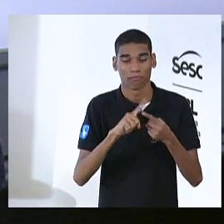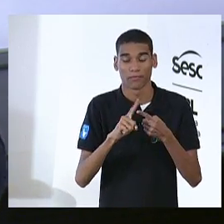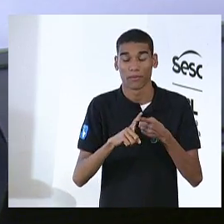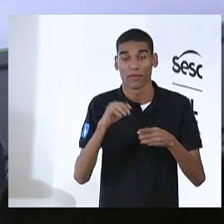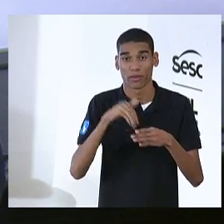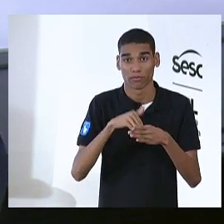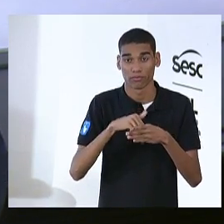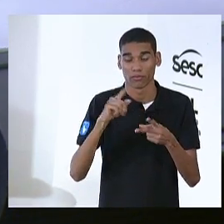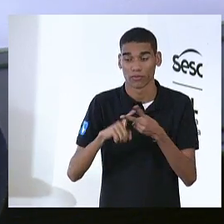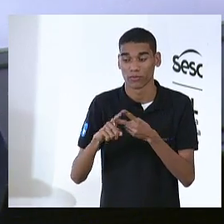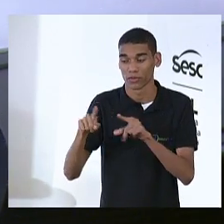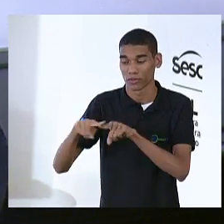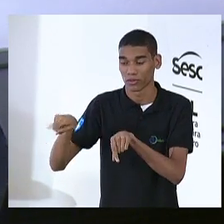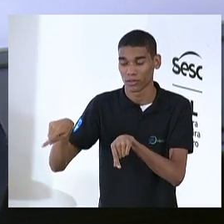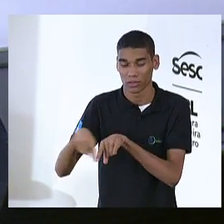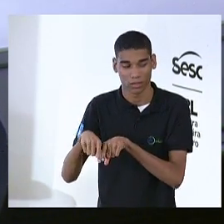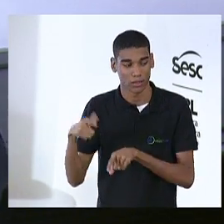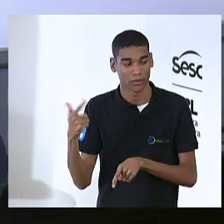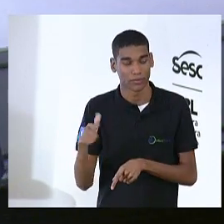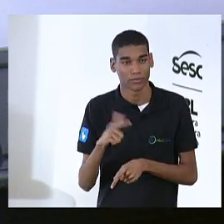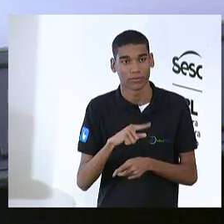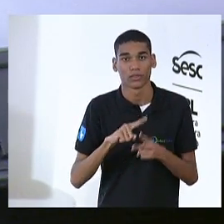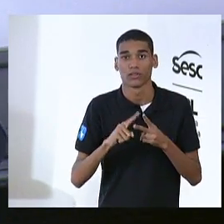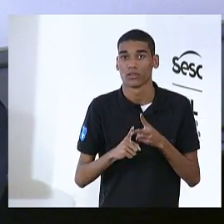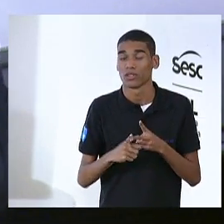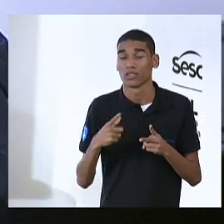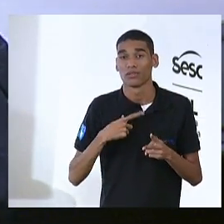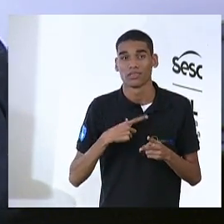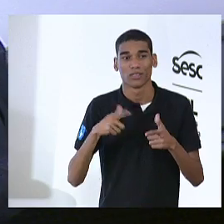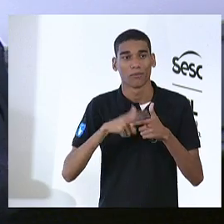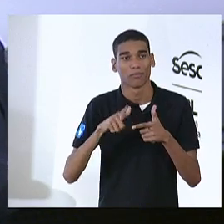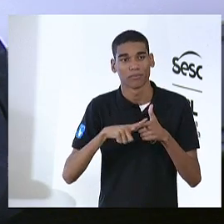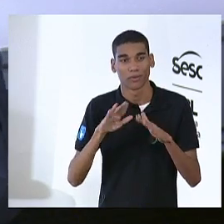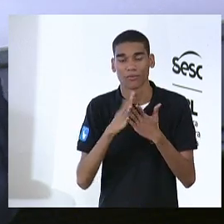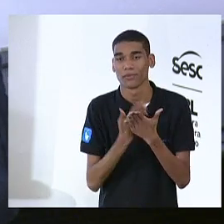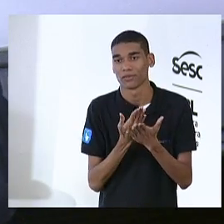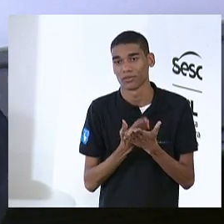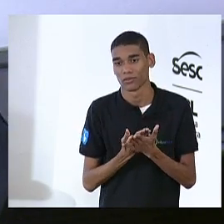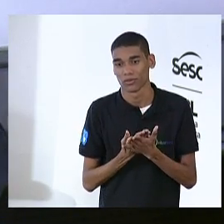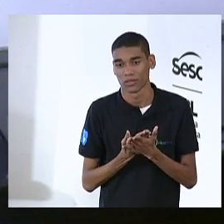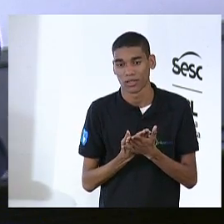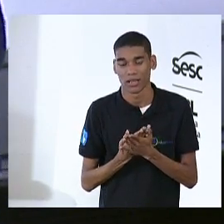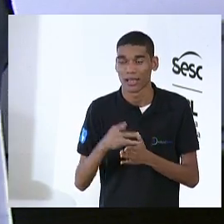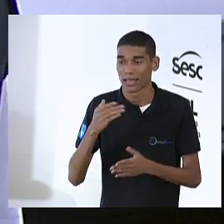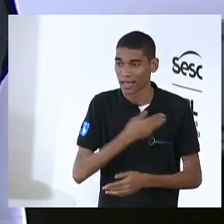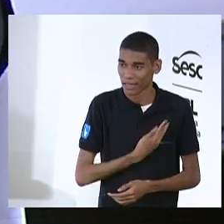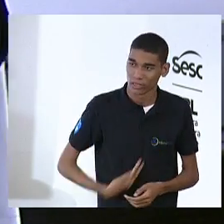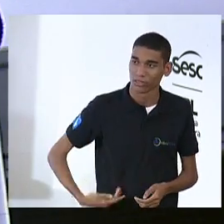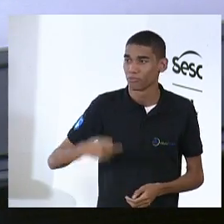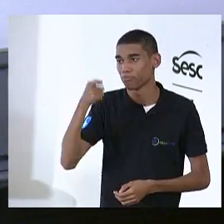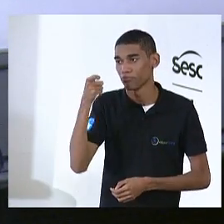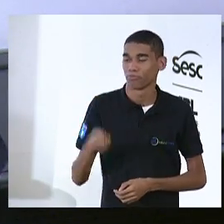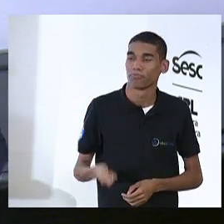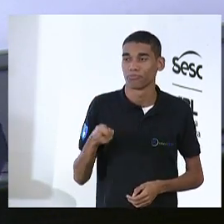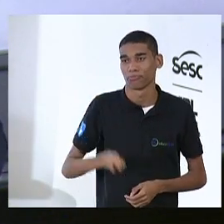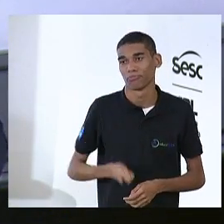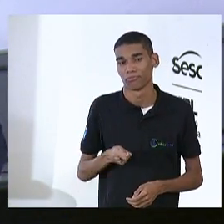terra e voto. Né? Então, tem coisa, tem uma questão secular, que a ditadura também, em parte, ela